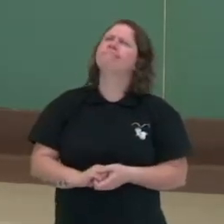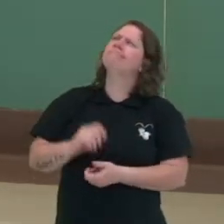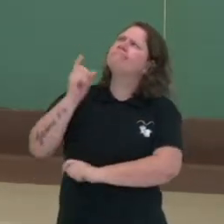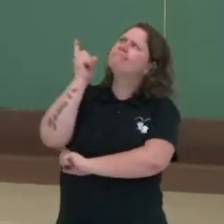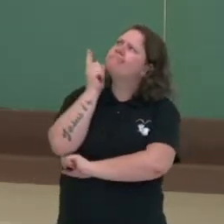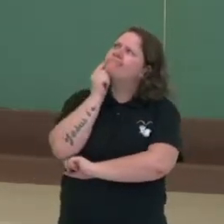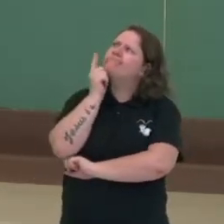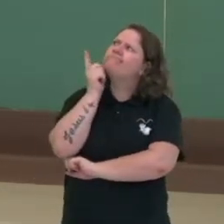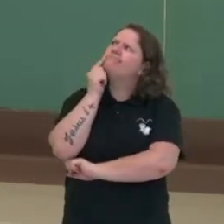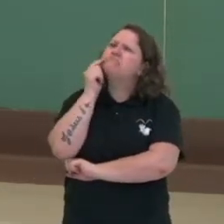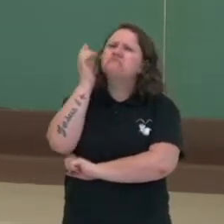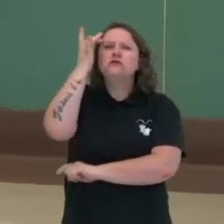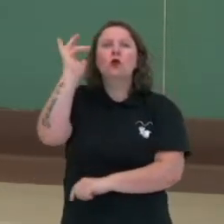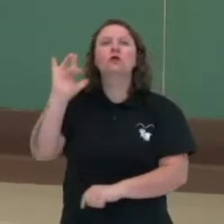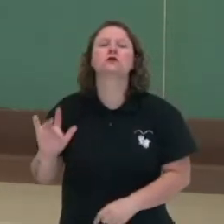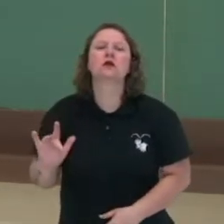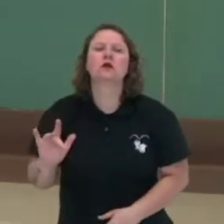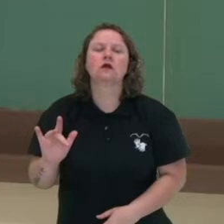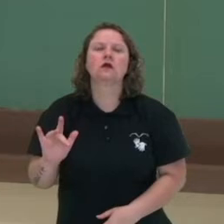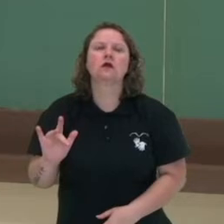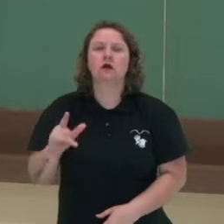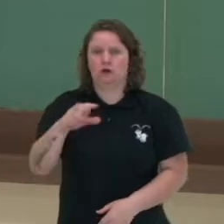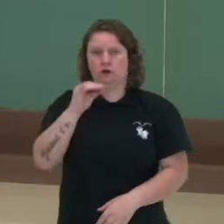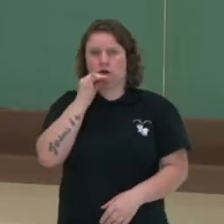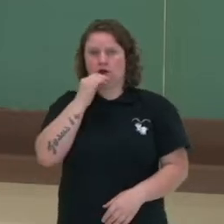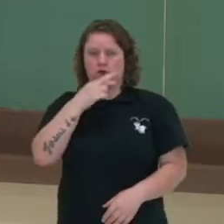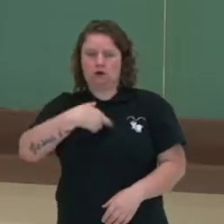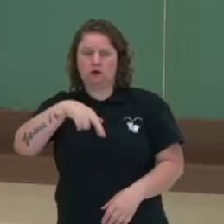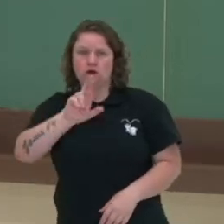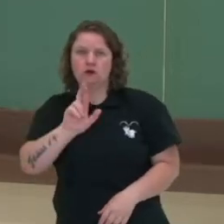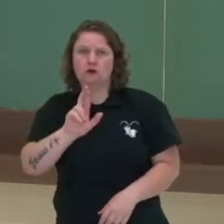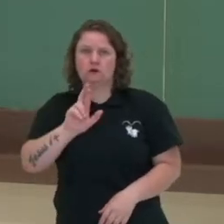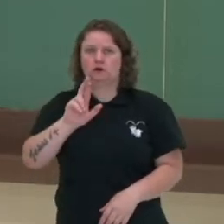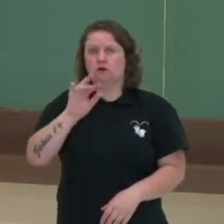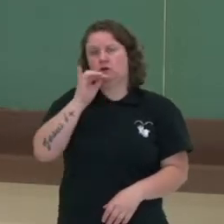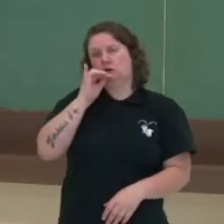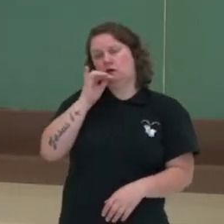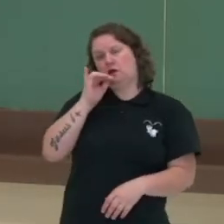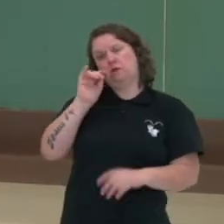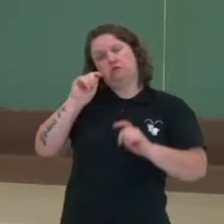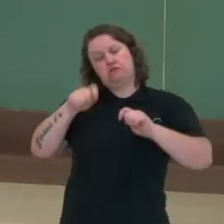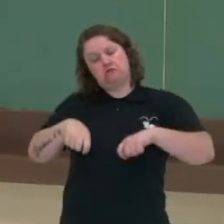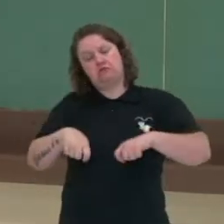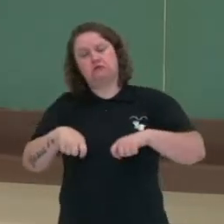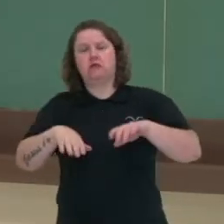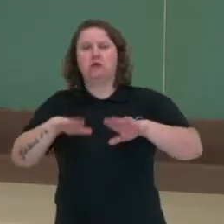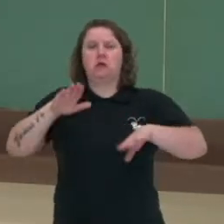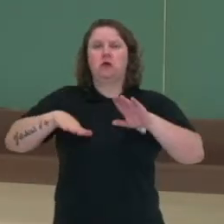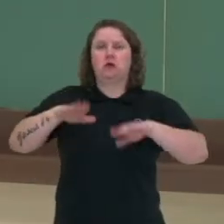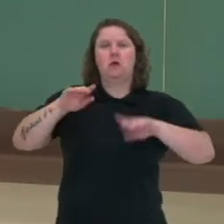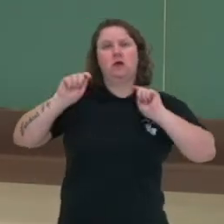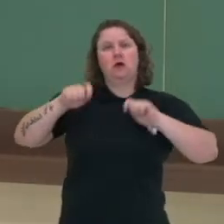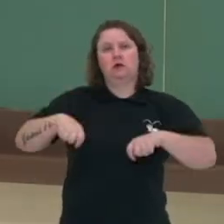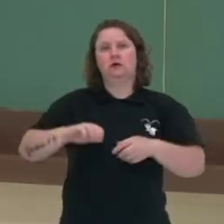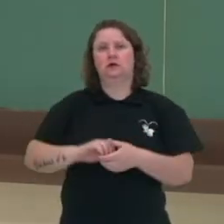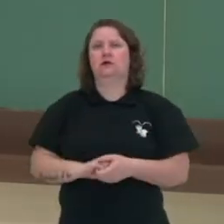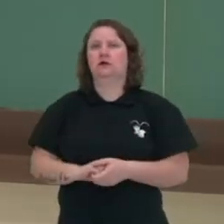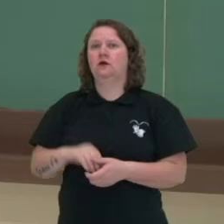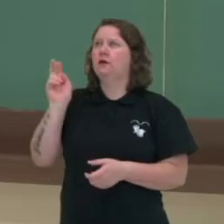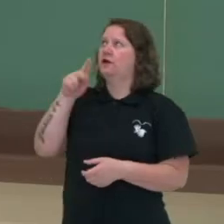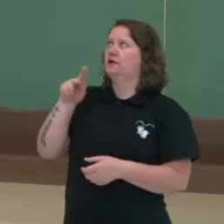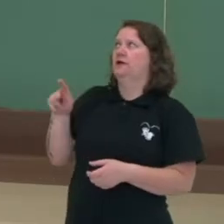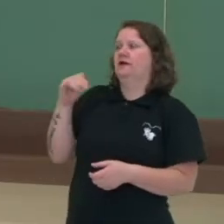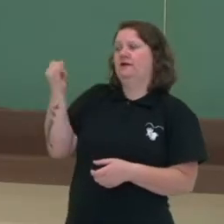Professor, não sei. Os religiosos não seriam um exemplo? Aí, boa. Mas, professor, foi você que falou. Mas tá